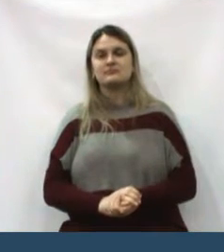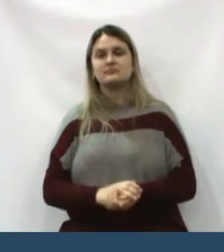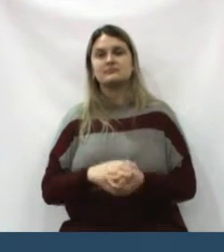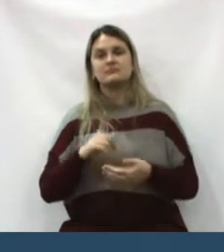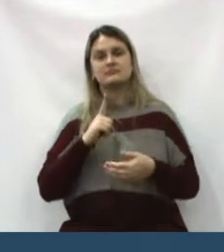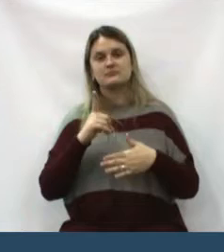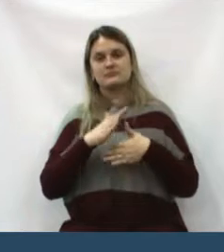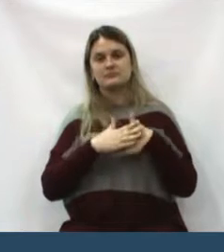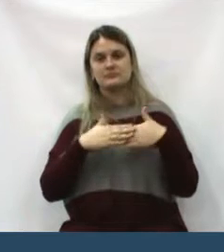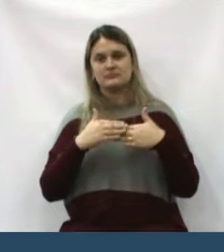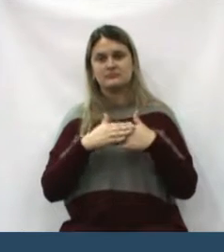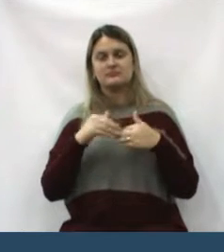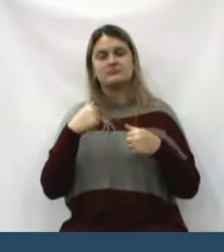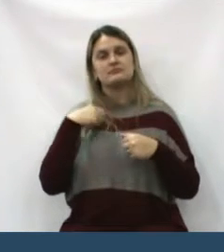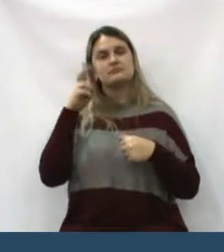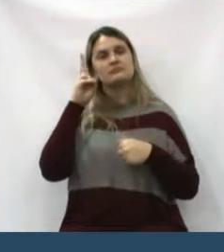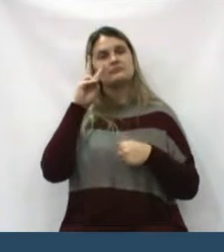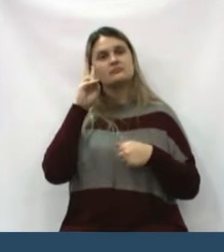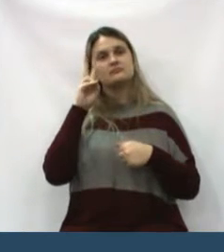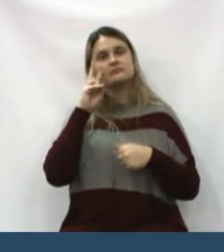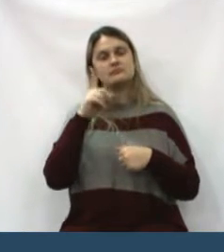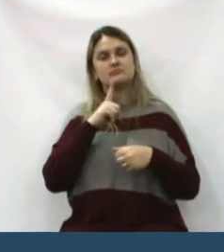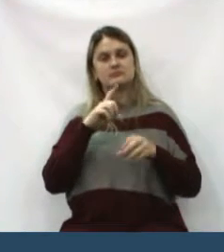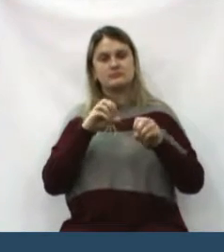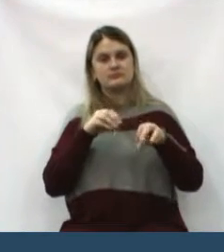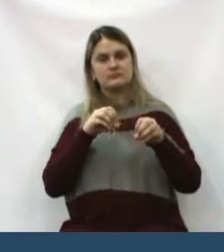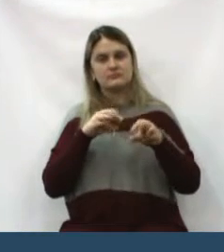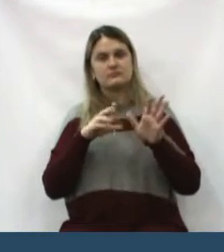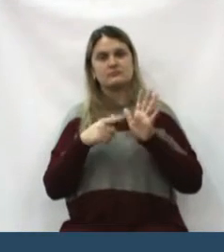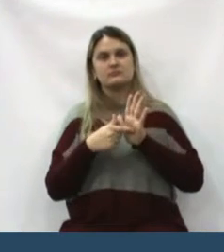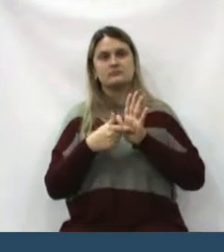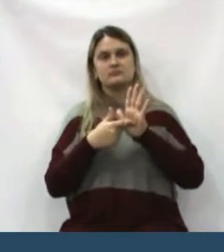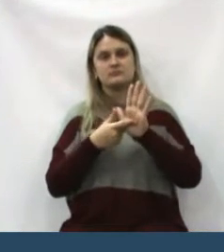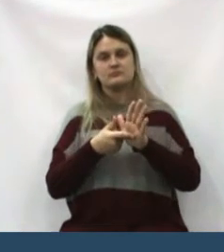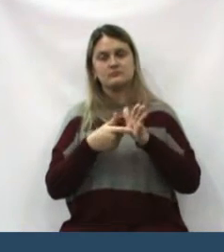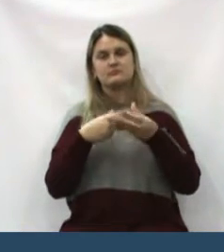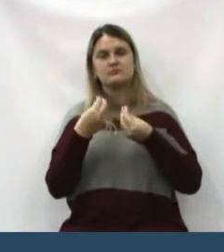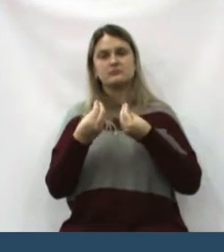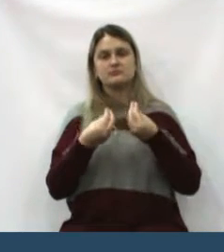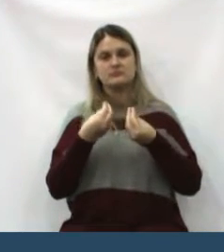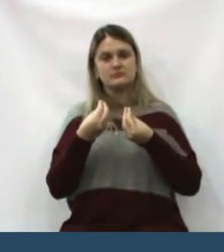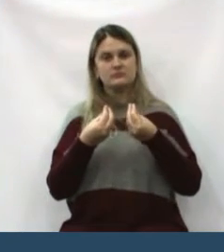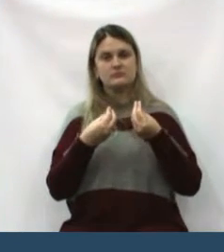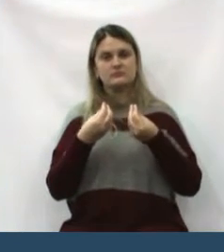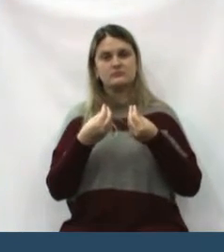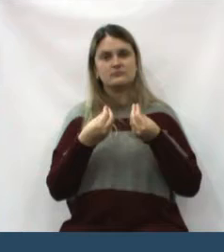e com todo carinho ela ensinando e mostrando como